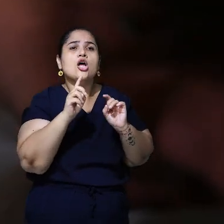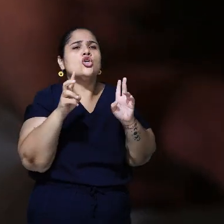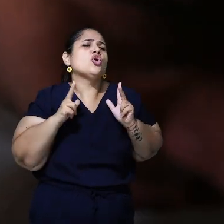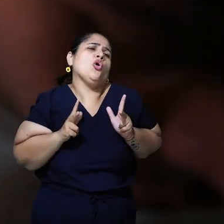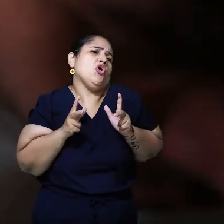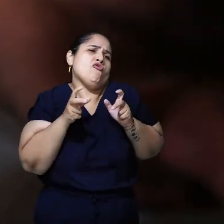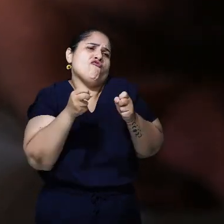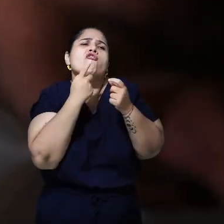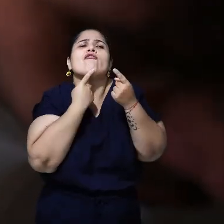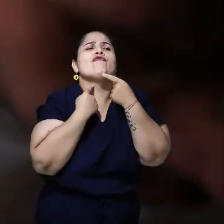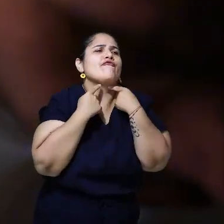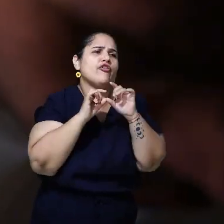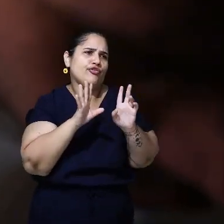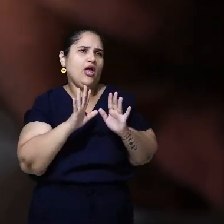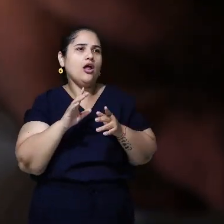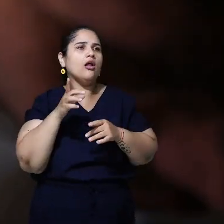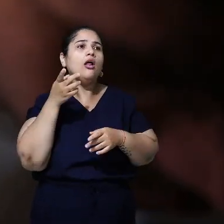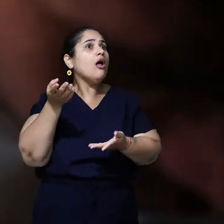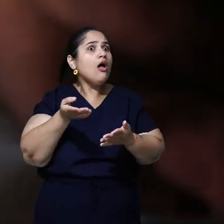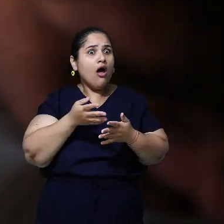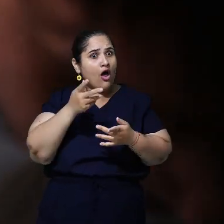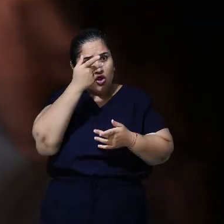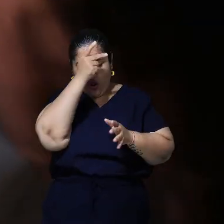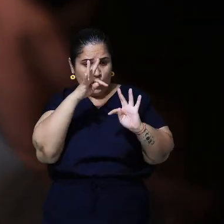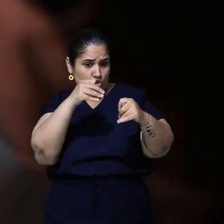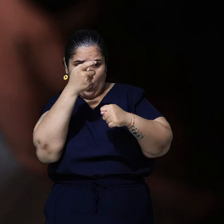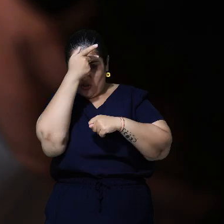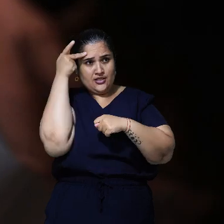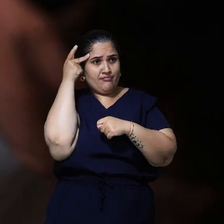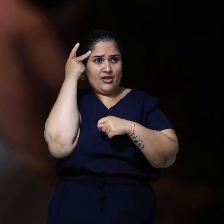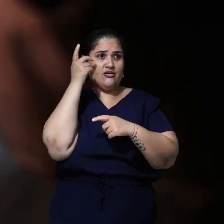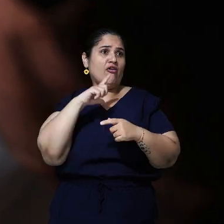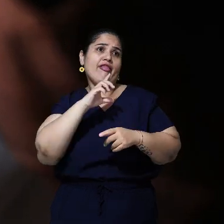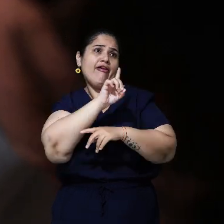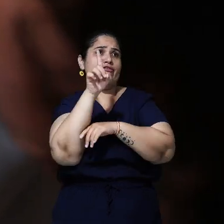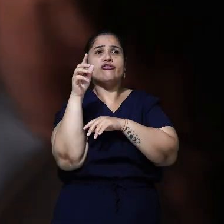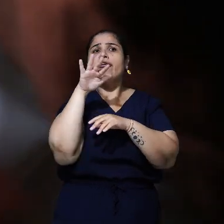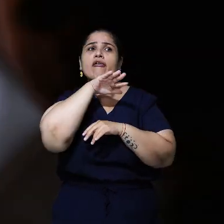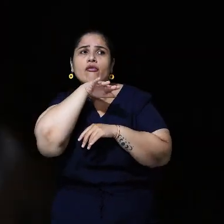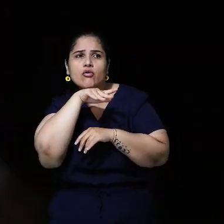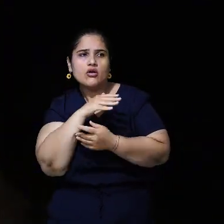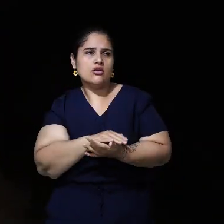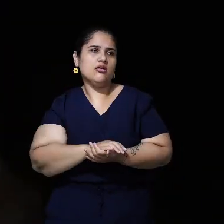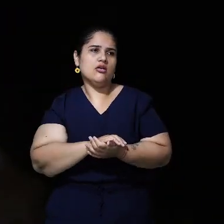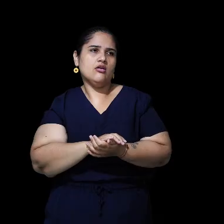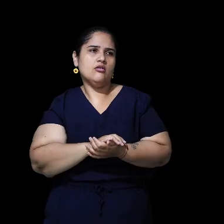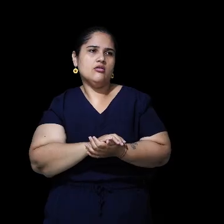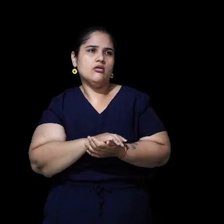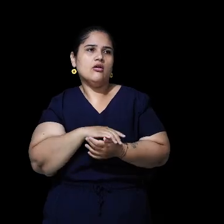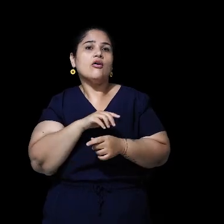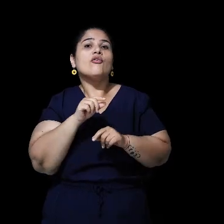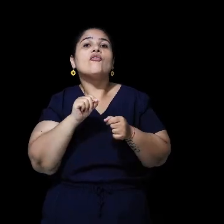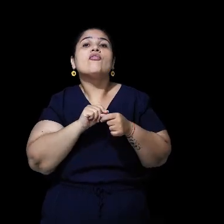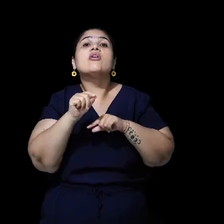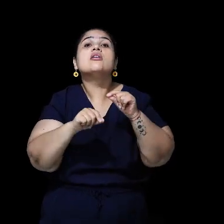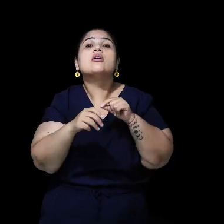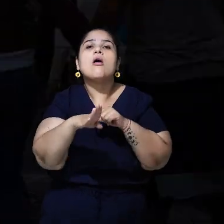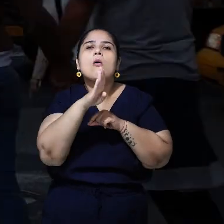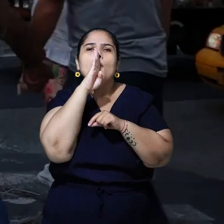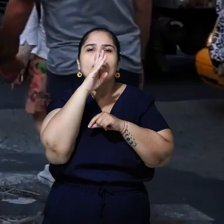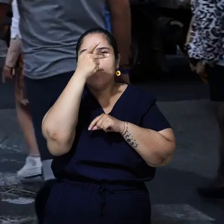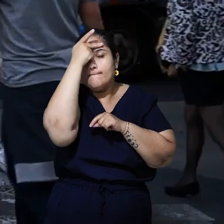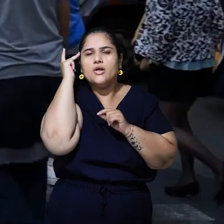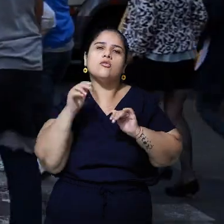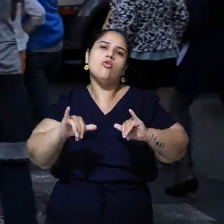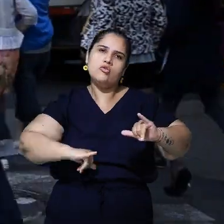dias ruins, perpetuaram o estigma e silenciaram aqueles que sofrem. No entanto, a consciência sobre